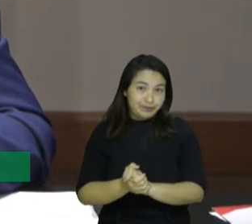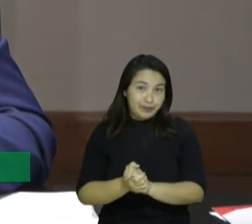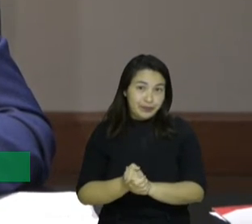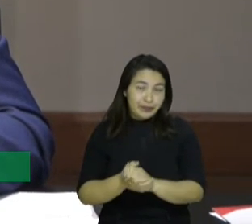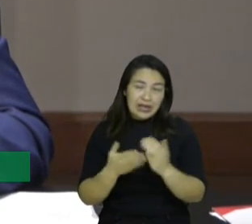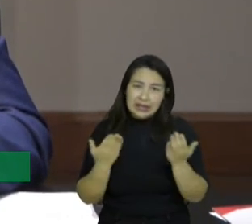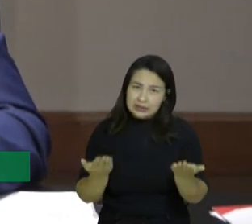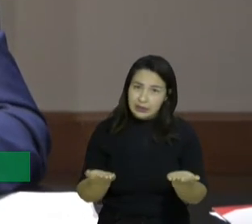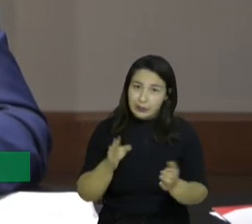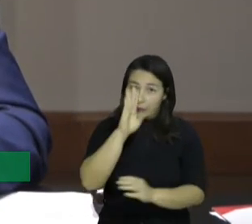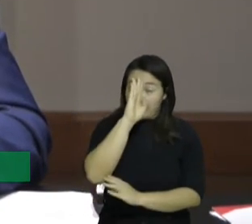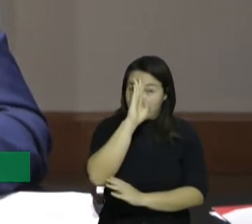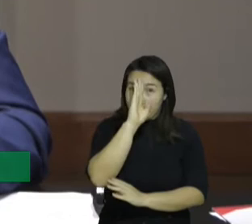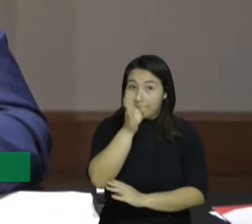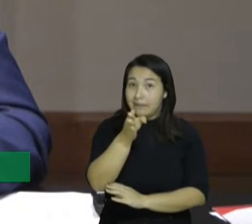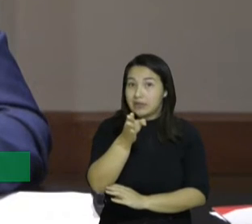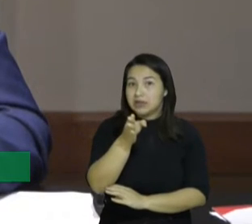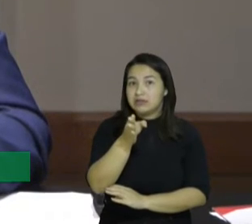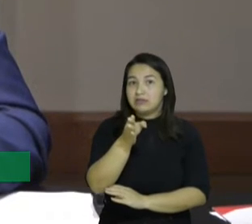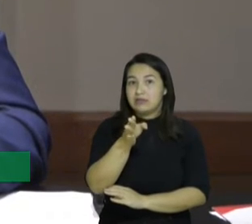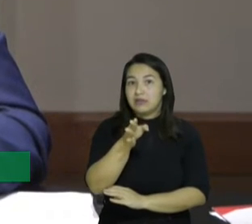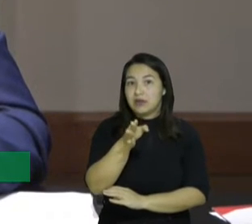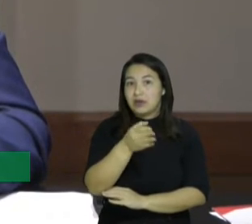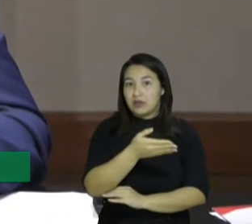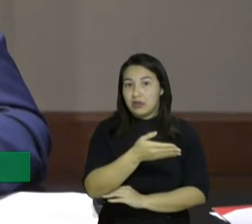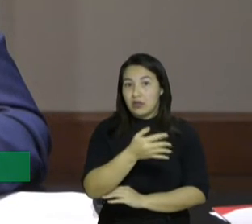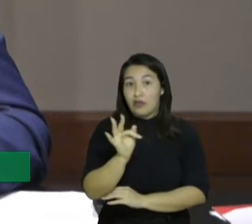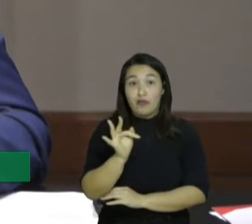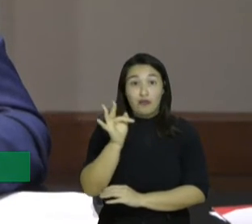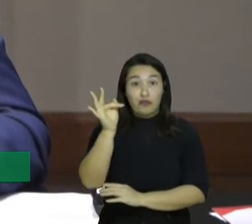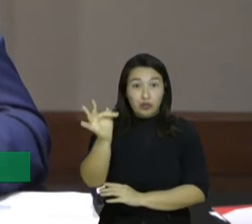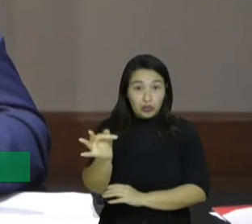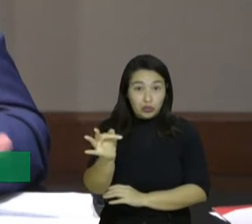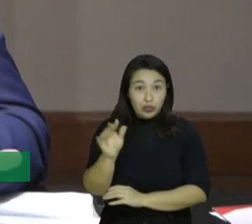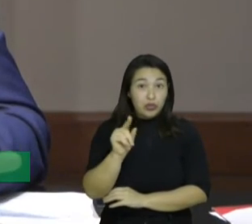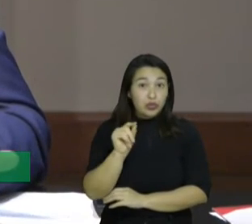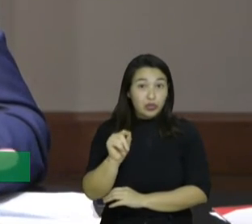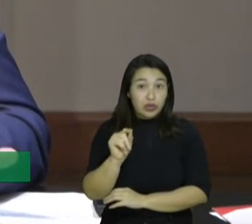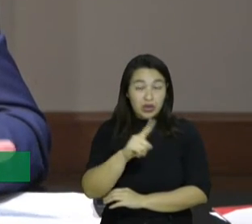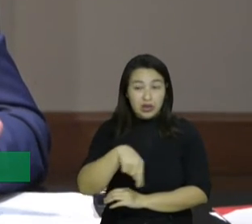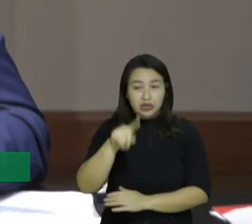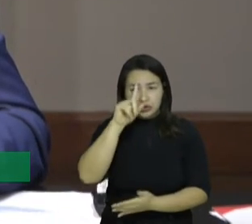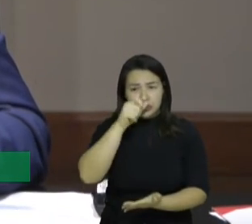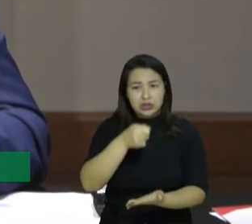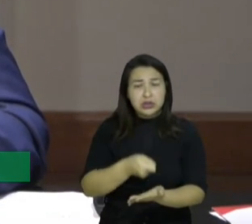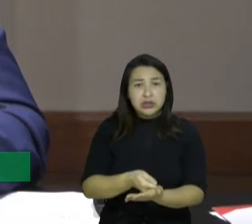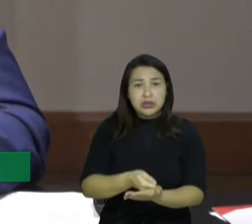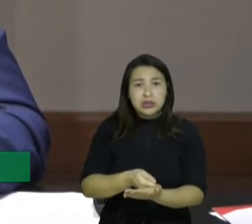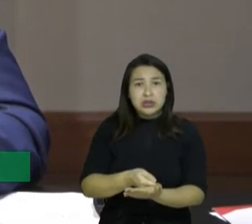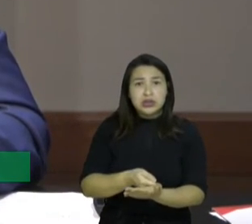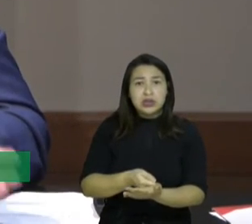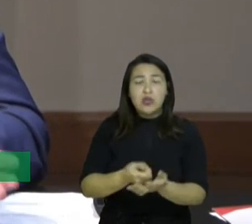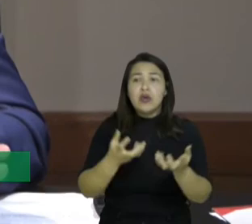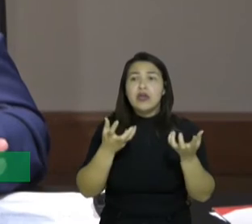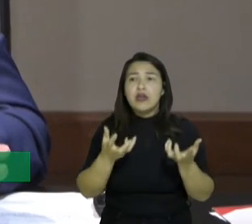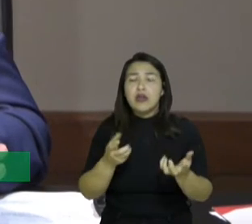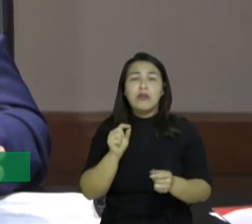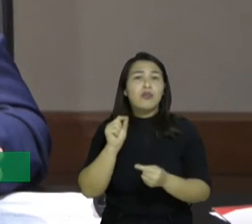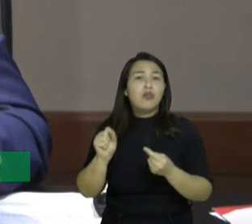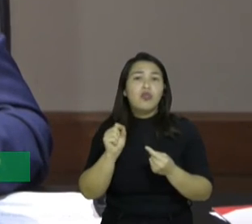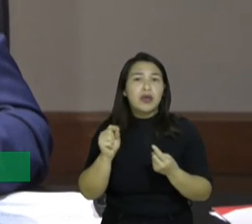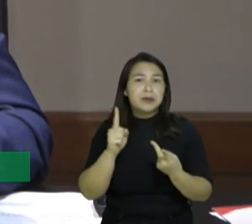ponto principal para os nossos próximos passos é o que que nós queremos e o que vamos fazer sobre